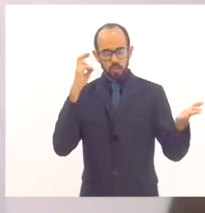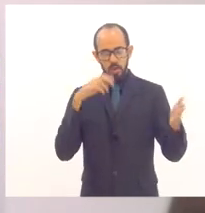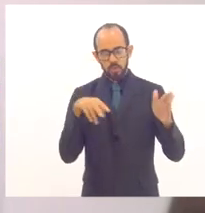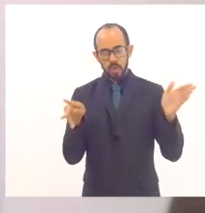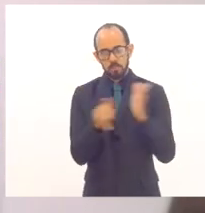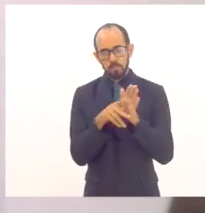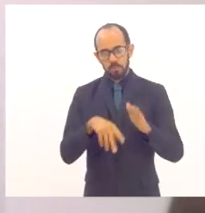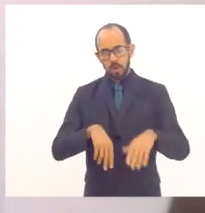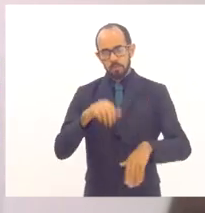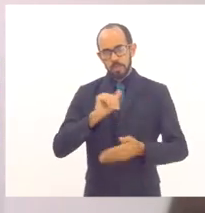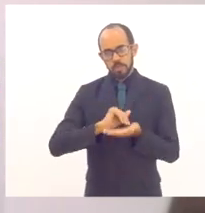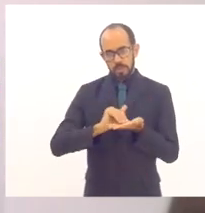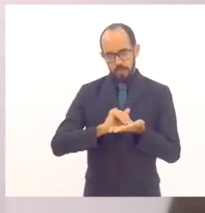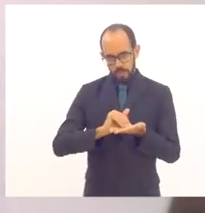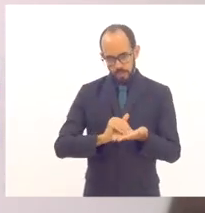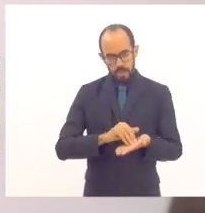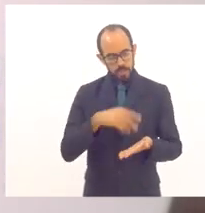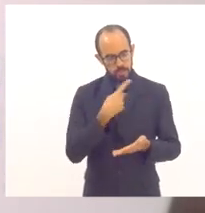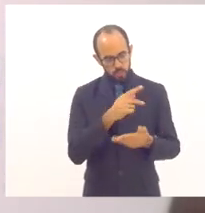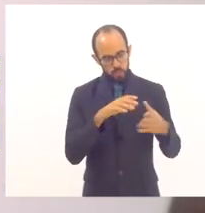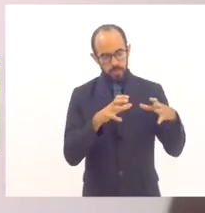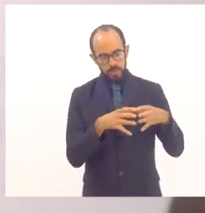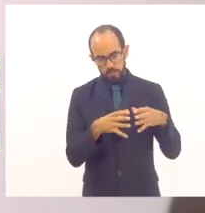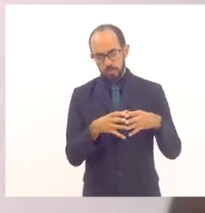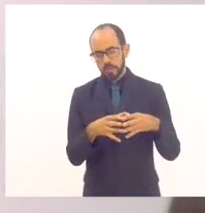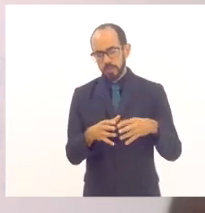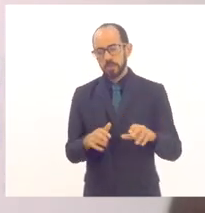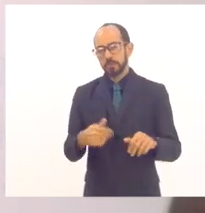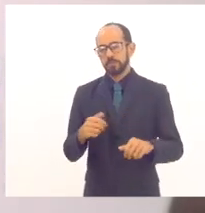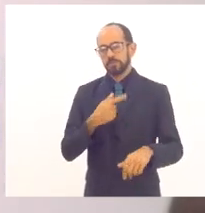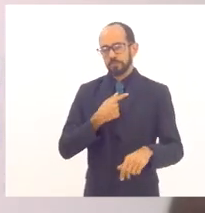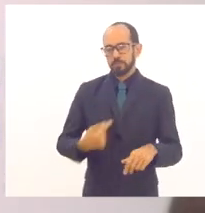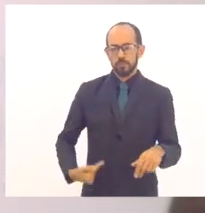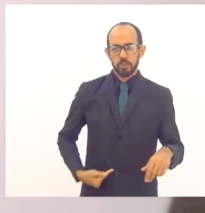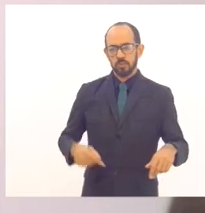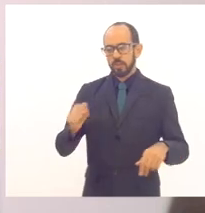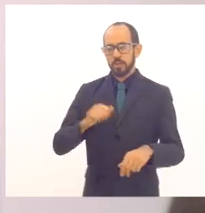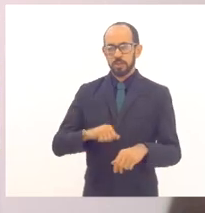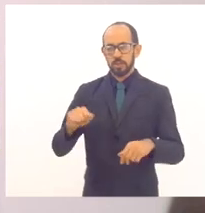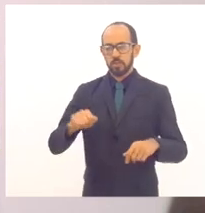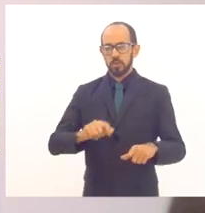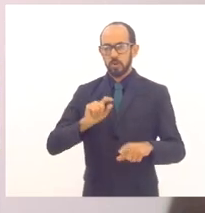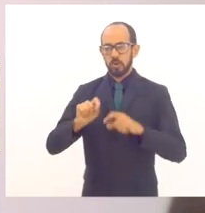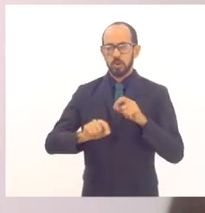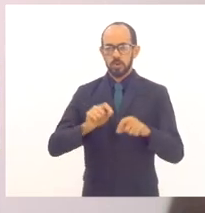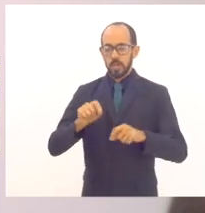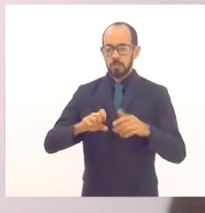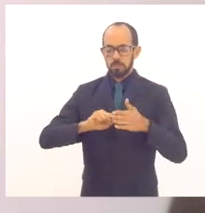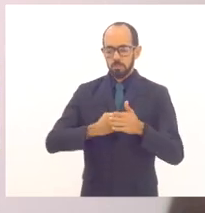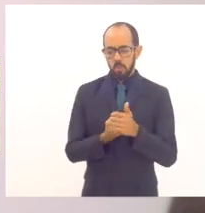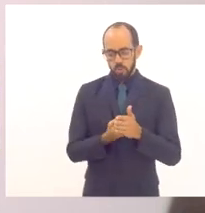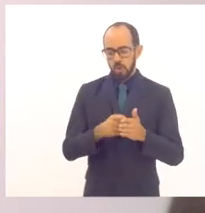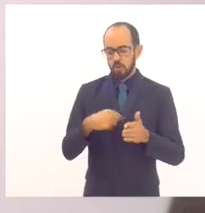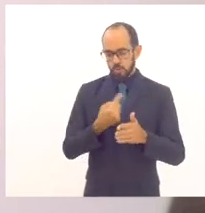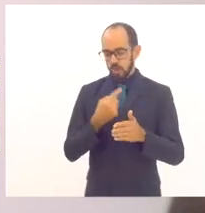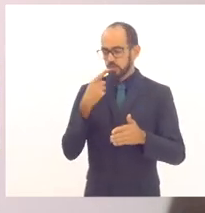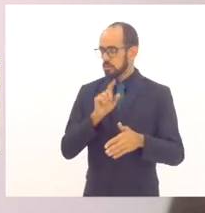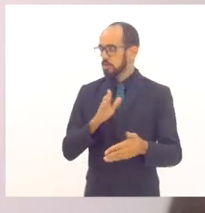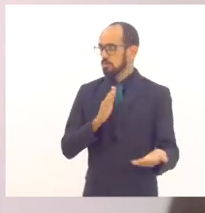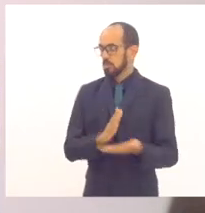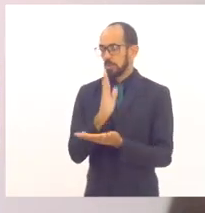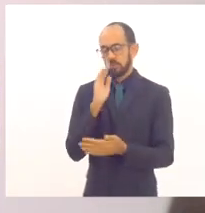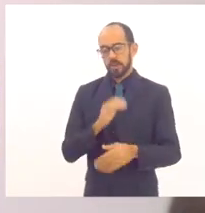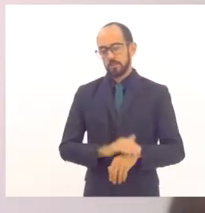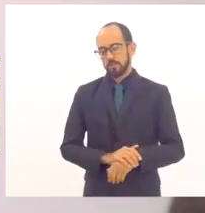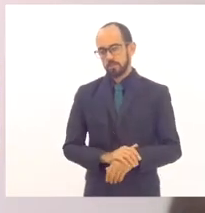própria secretária e da sua equipe. O governador inadvertidamente vetou e nós derrubamos o veto,